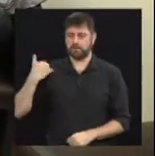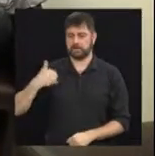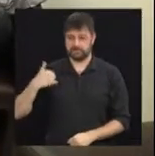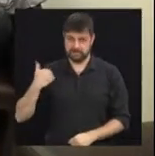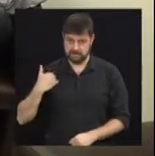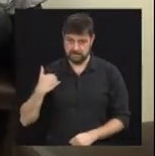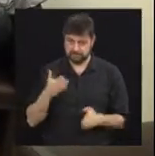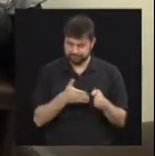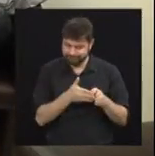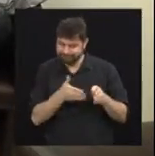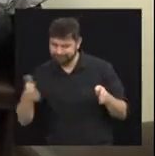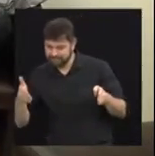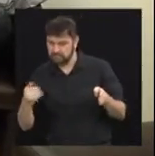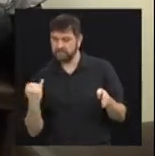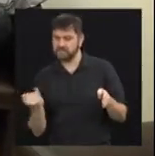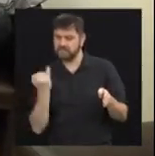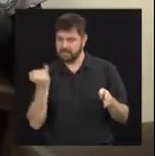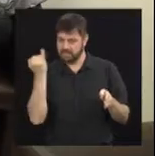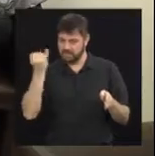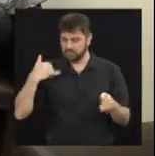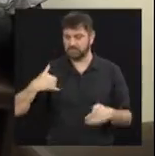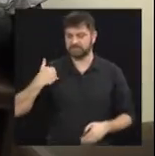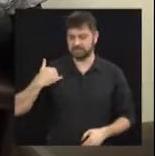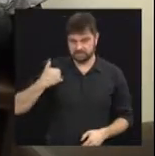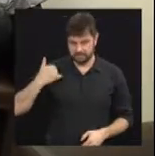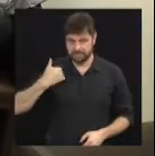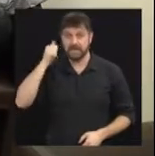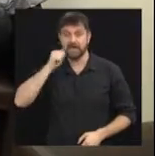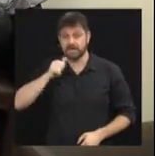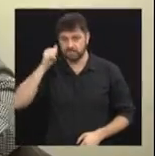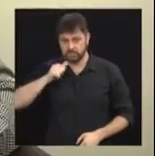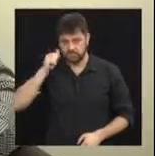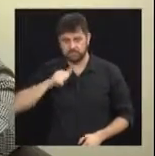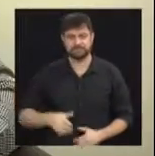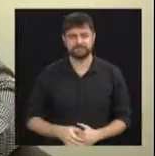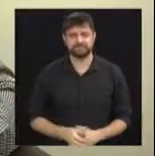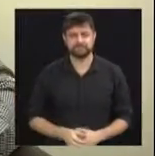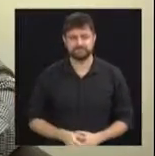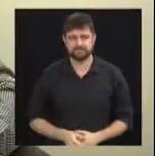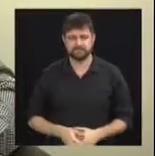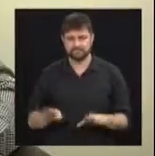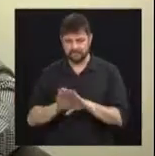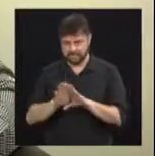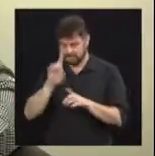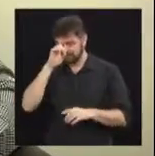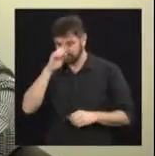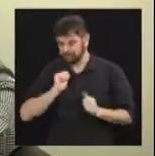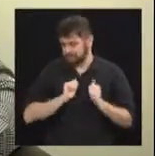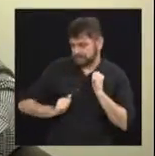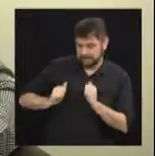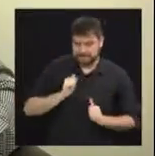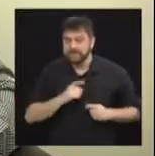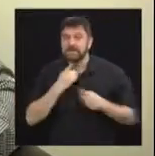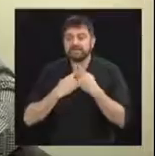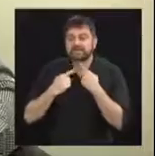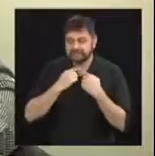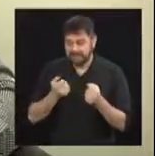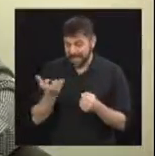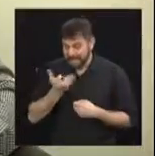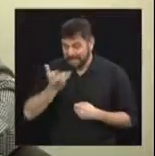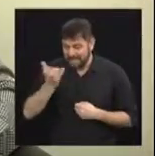que é importante estar atento à questão da idade no caso da mulher. E olha só essa questão, a ansiedade de engravidar